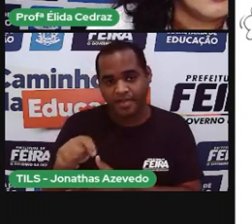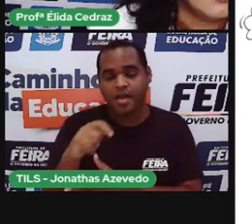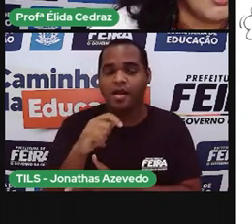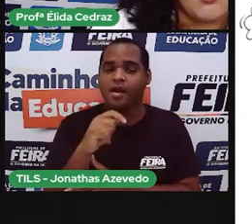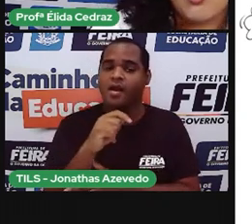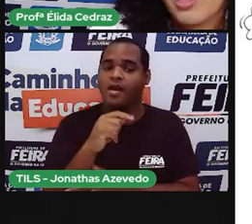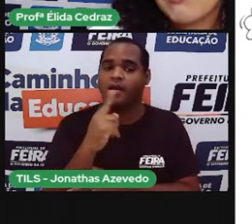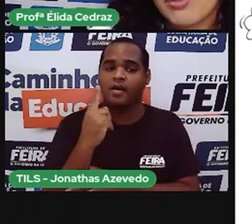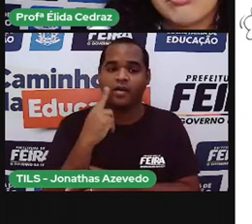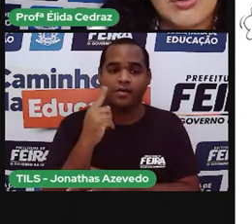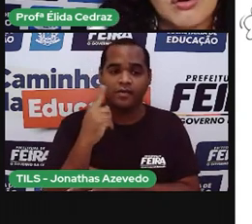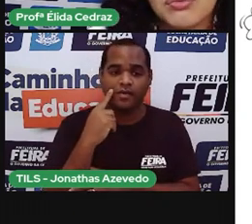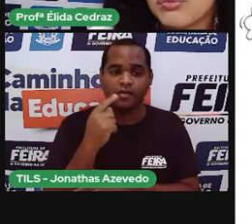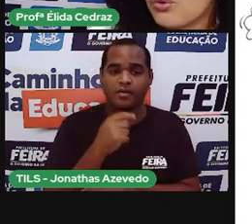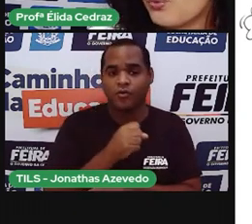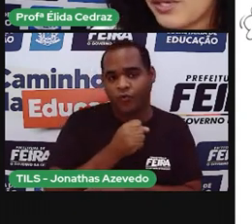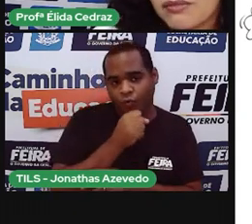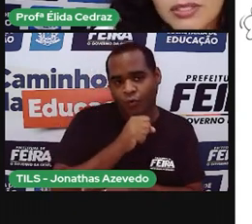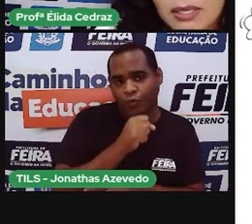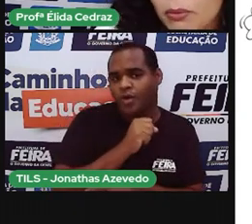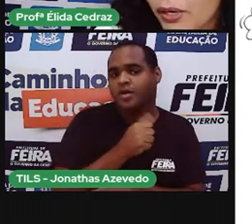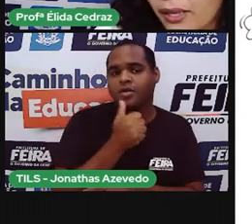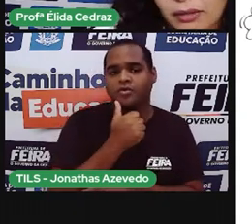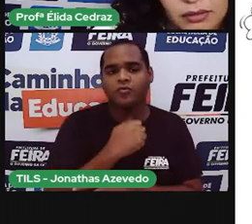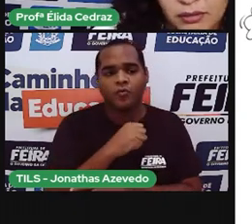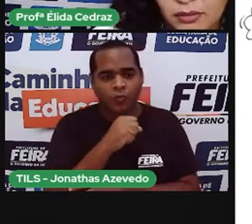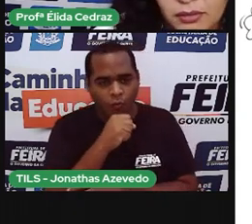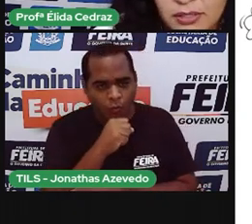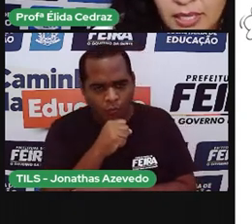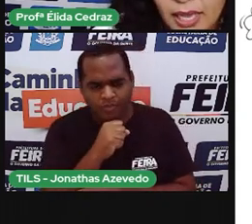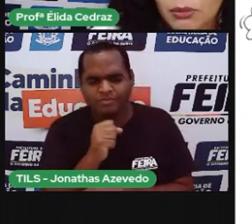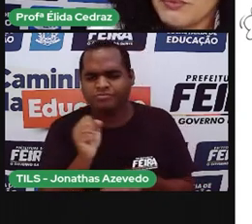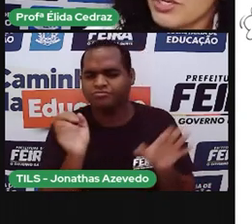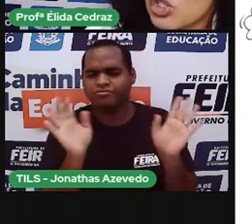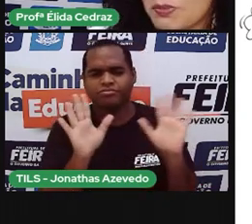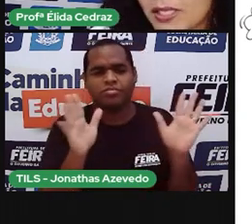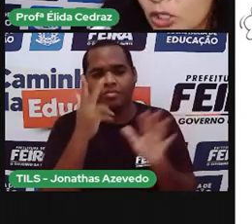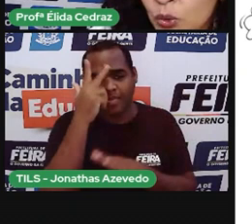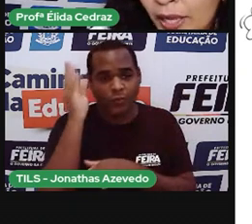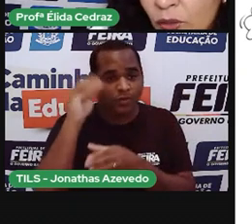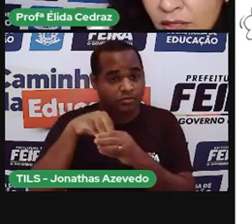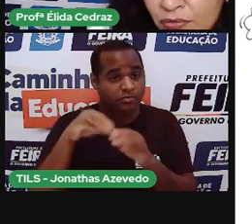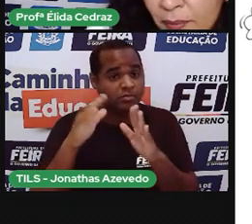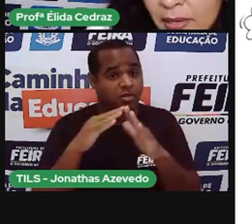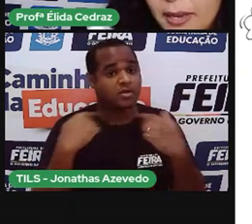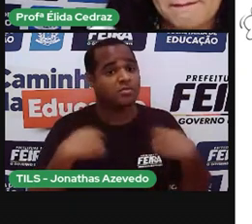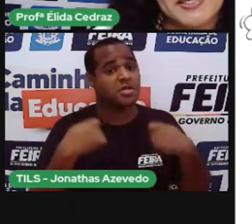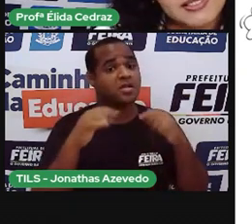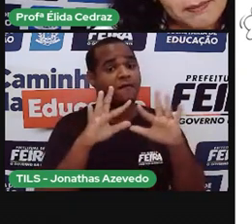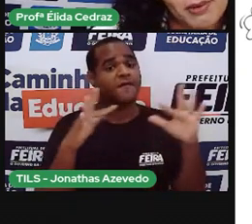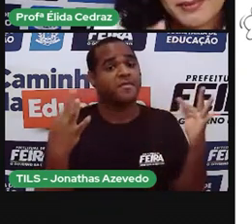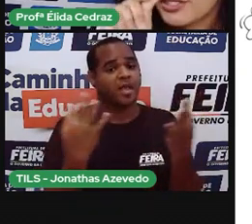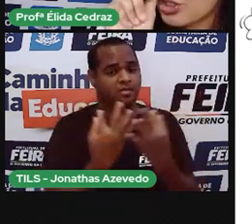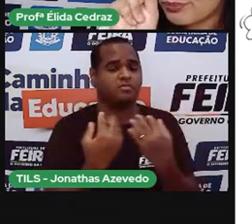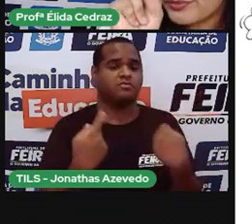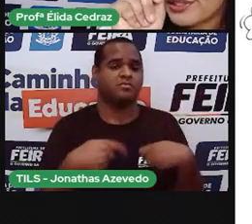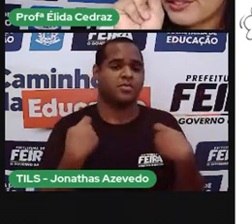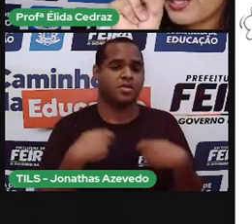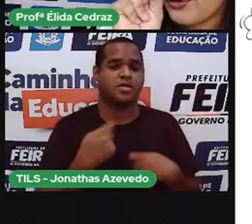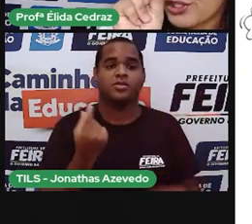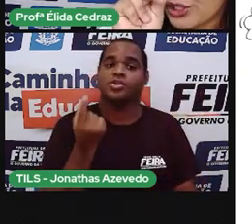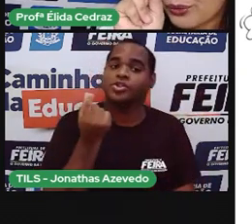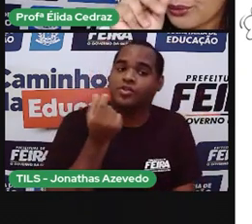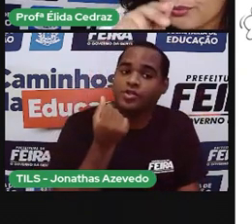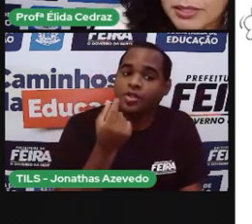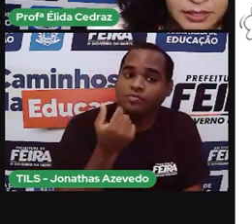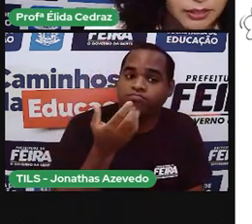pai? Ó, a vovó, o vovô, com quem você morar? Certo? Porque a gente precisa ajudar a nossa família, principalmente